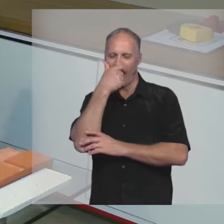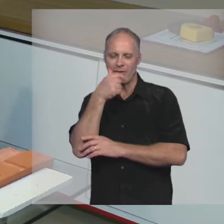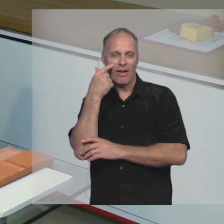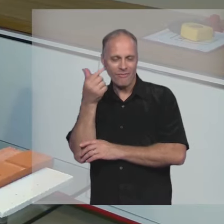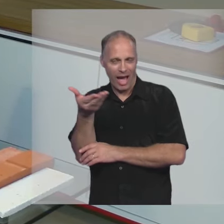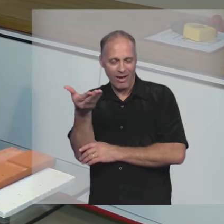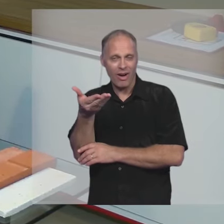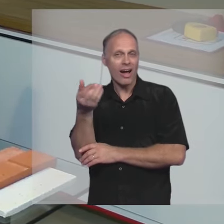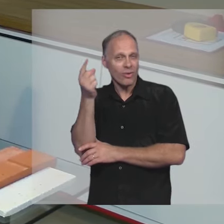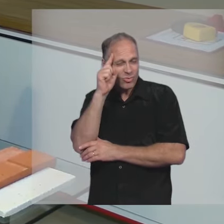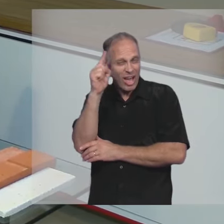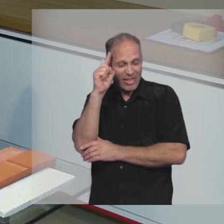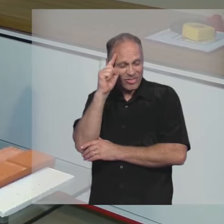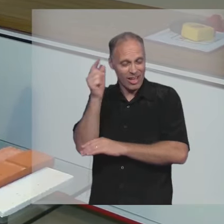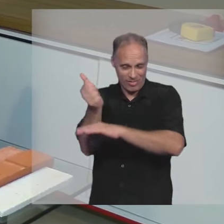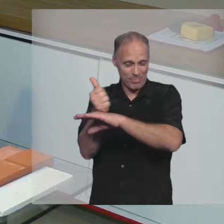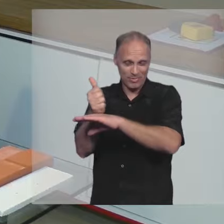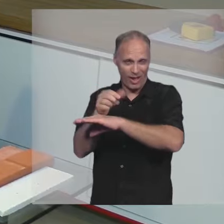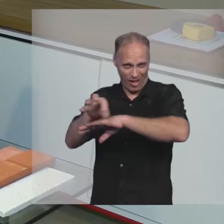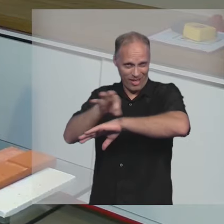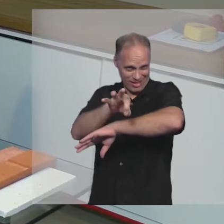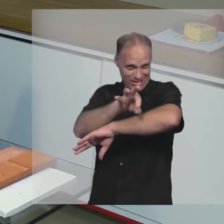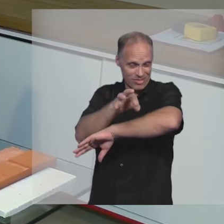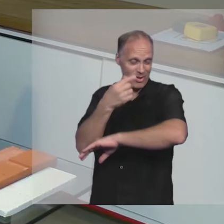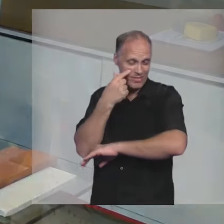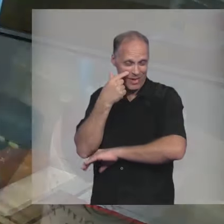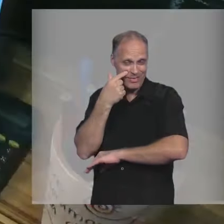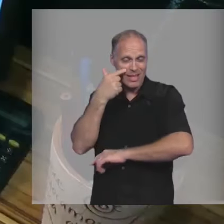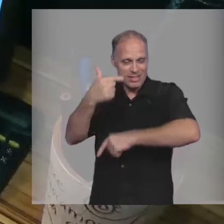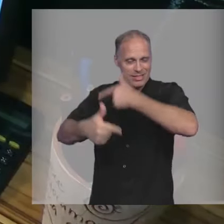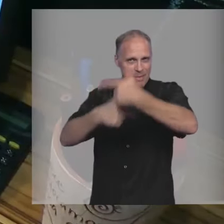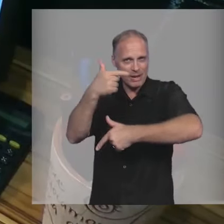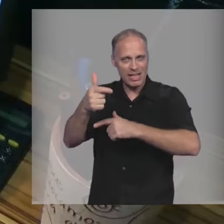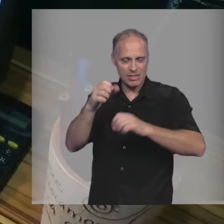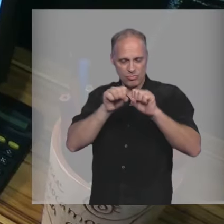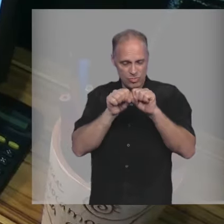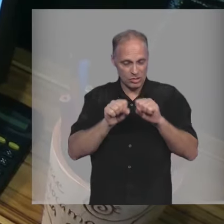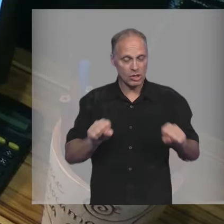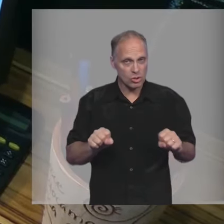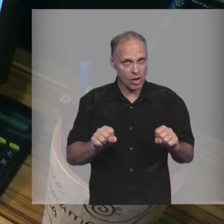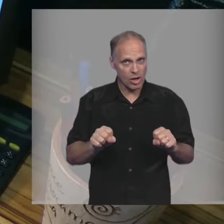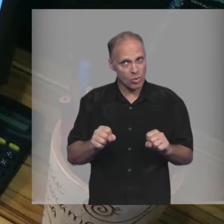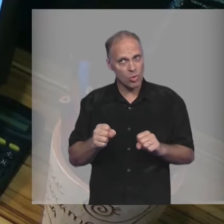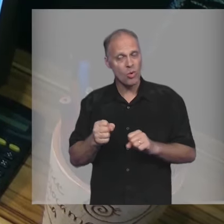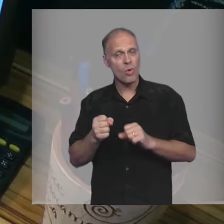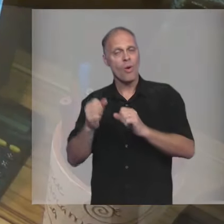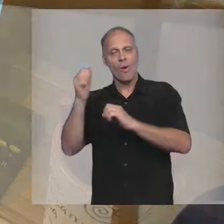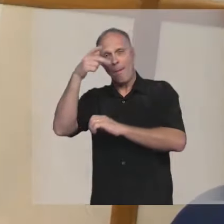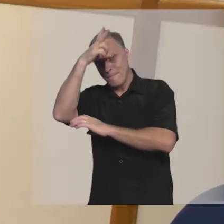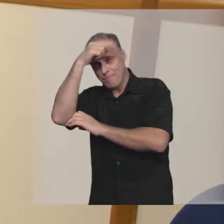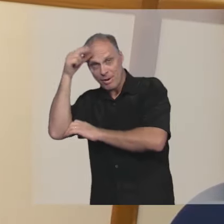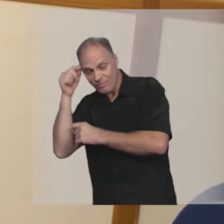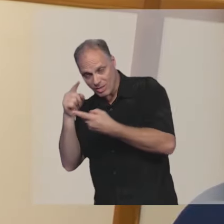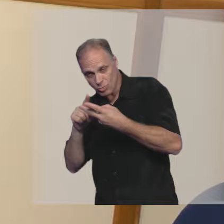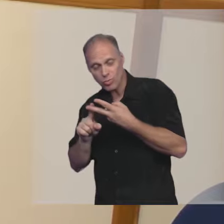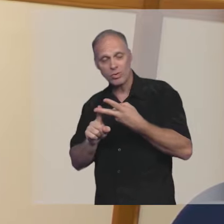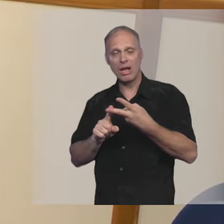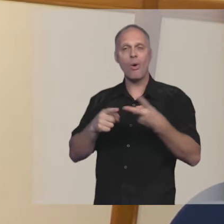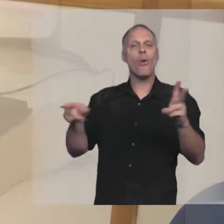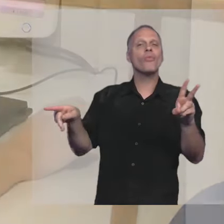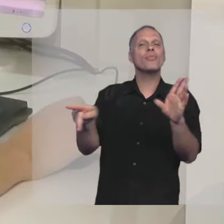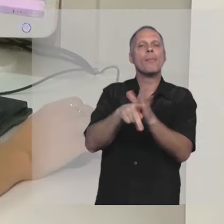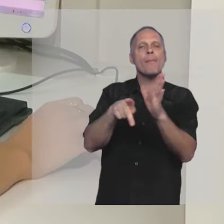E que tal ver agora como é o dia a dia desses profissionais? Seja trabalhando em um escritório, em uma